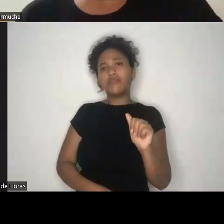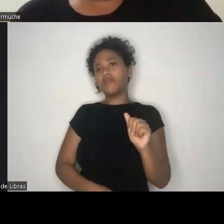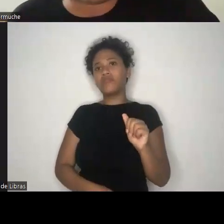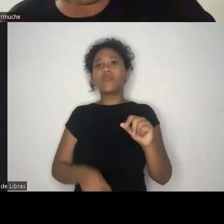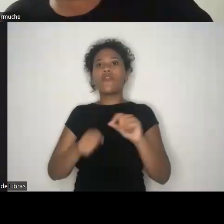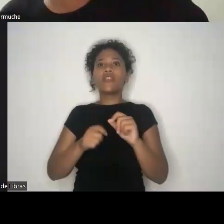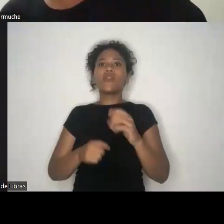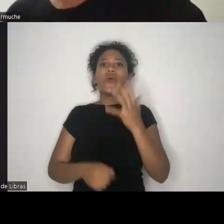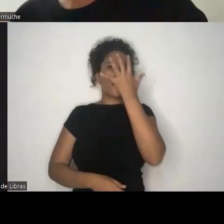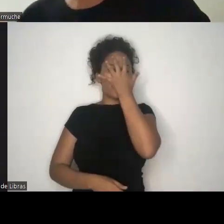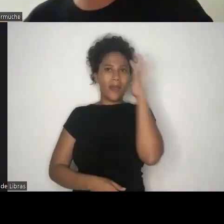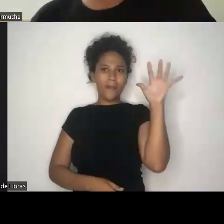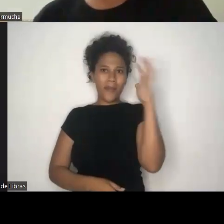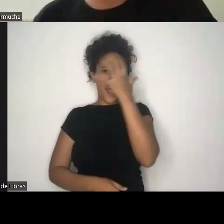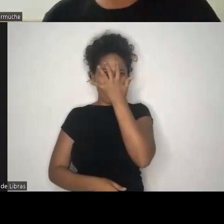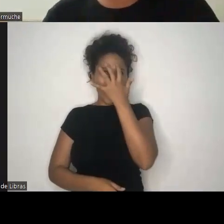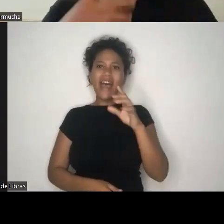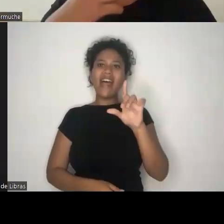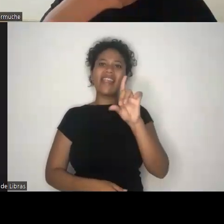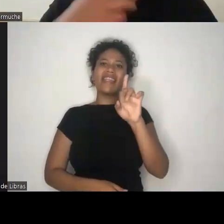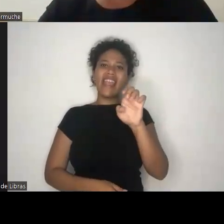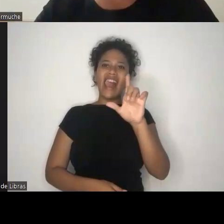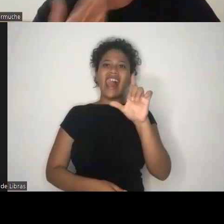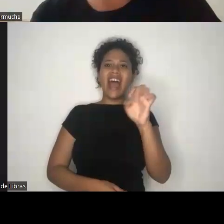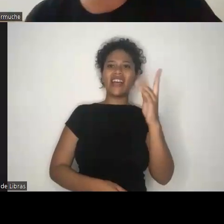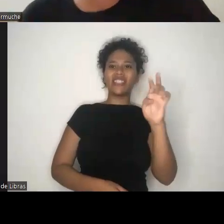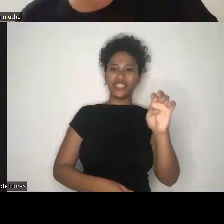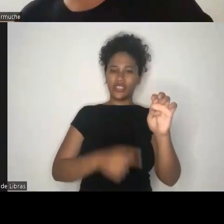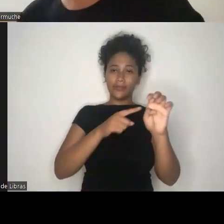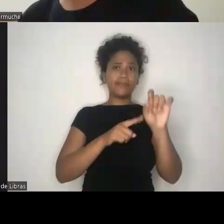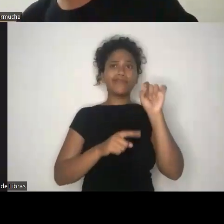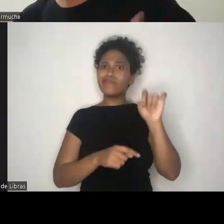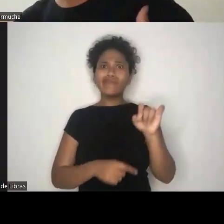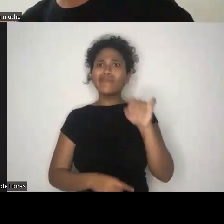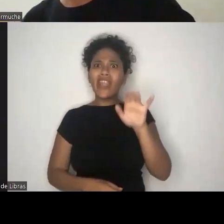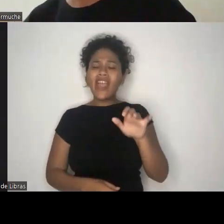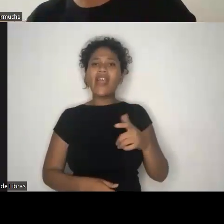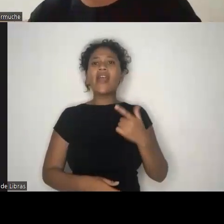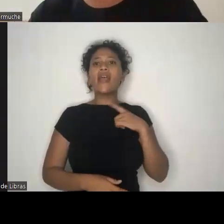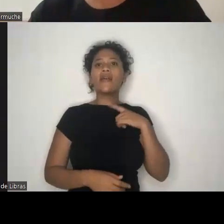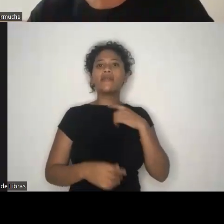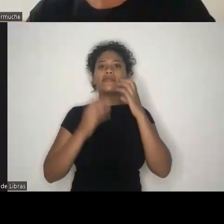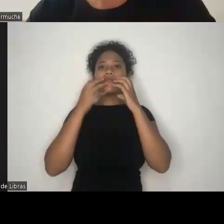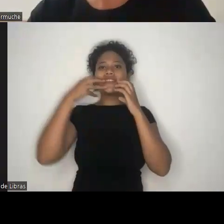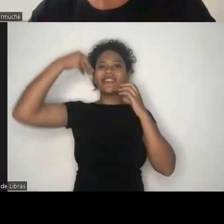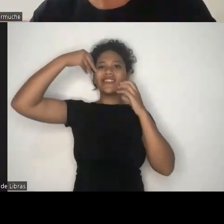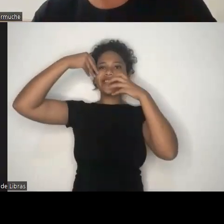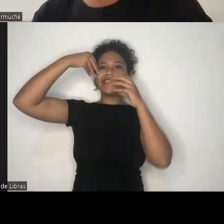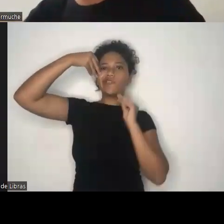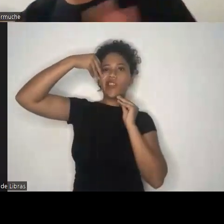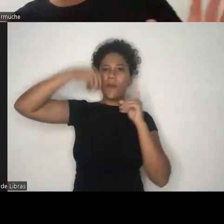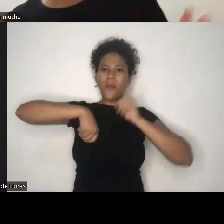da comédia dell'arte né que é o esse personagem que ele ri e chora ao mesmo tempo e